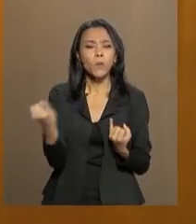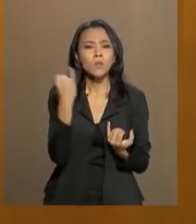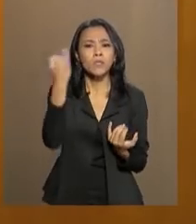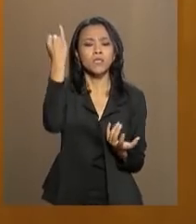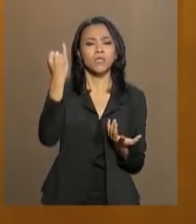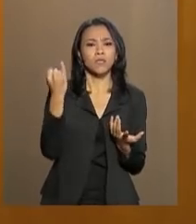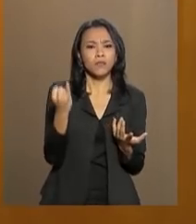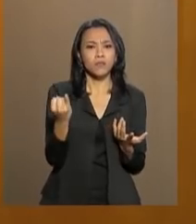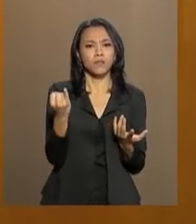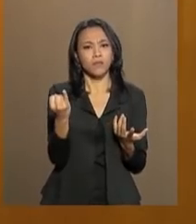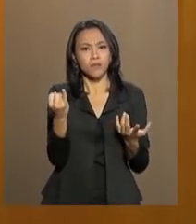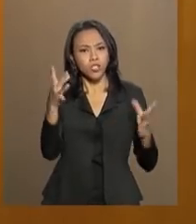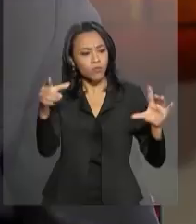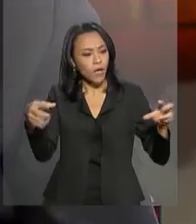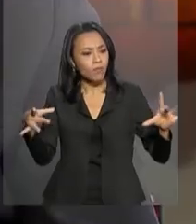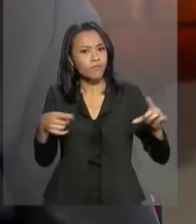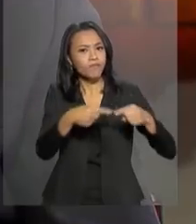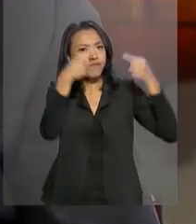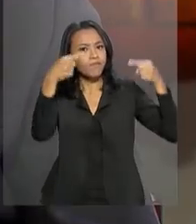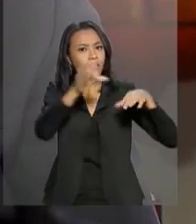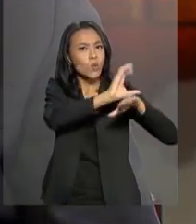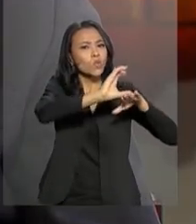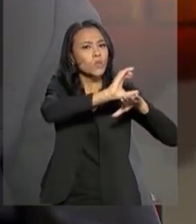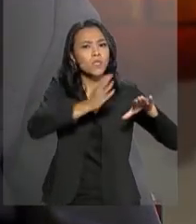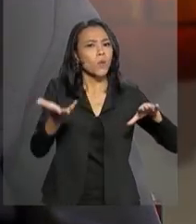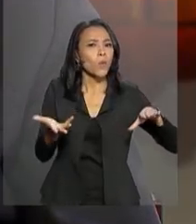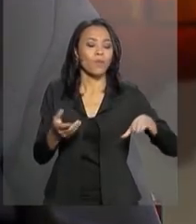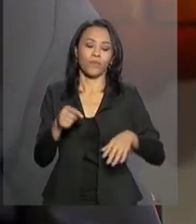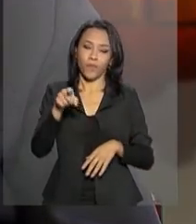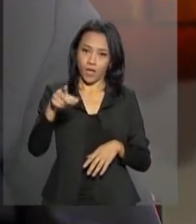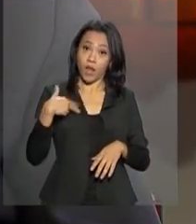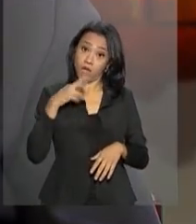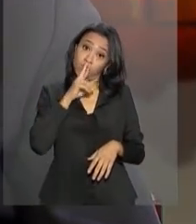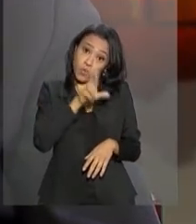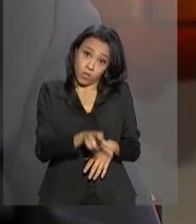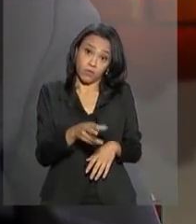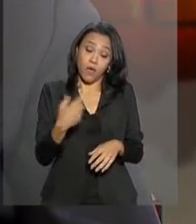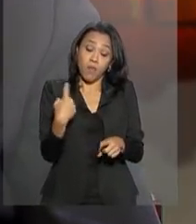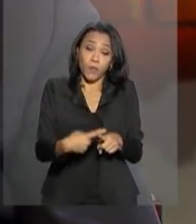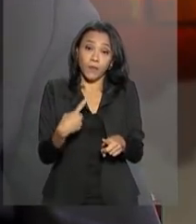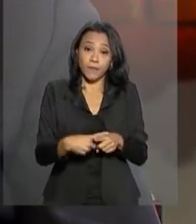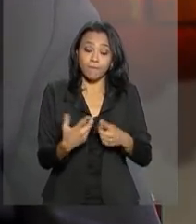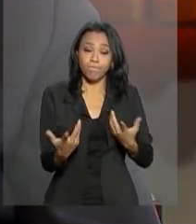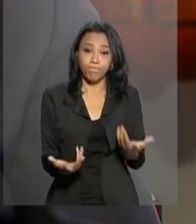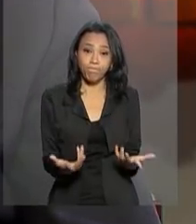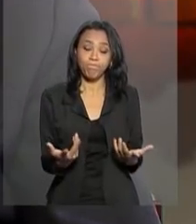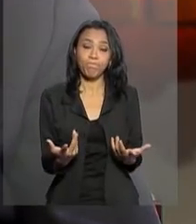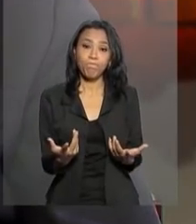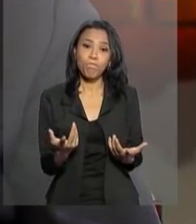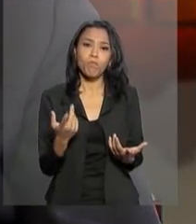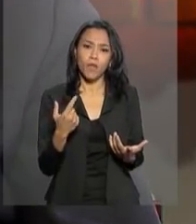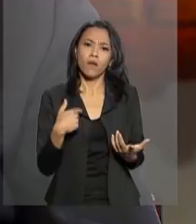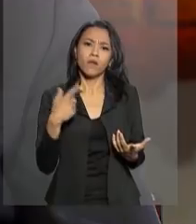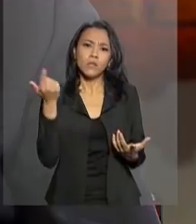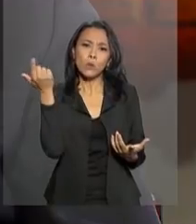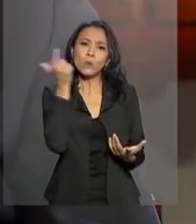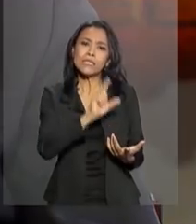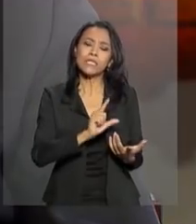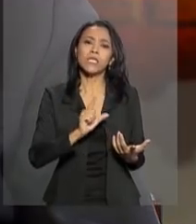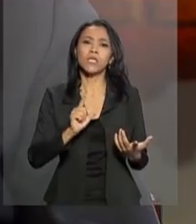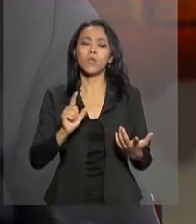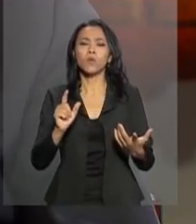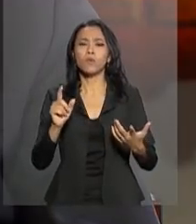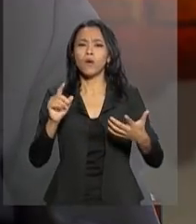designá-la como uma Constituição Cidadã? É porque ela atendeu, eu penso que ela atendeu a todas